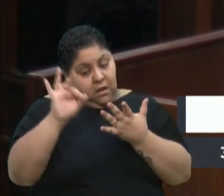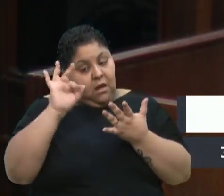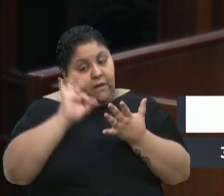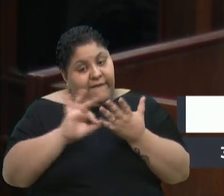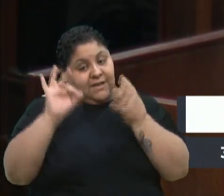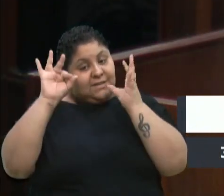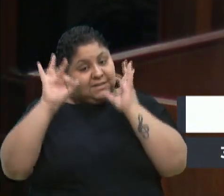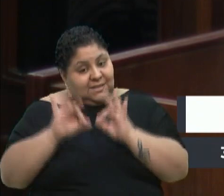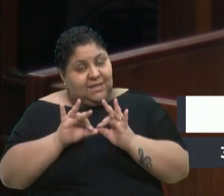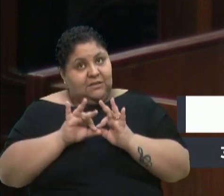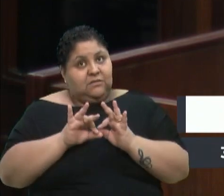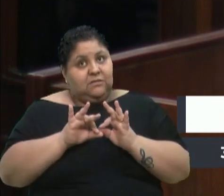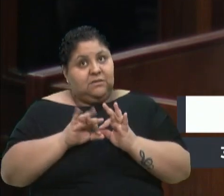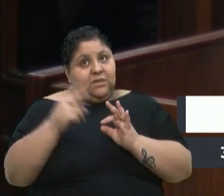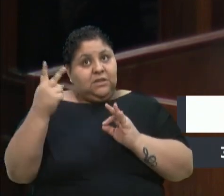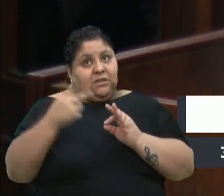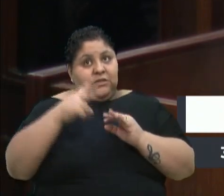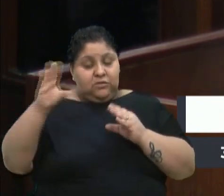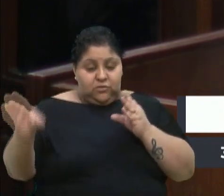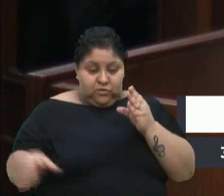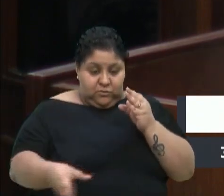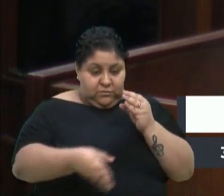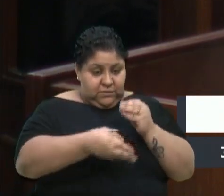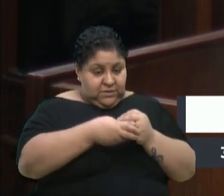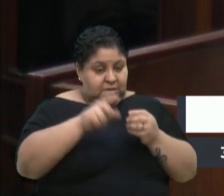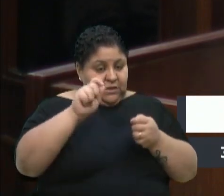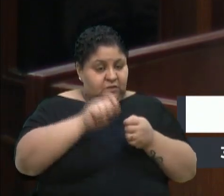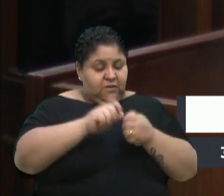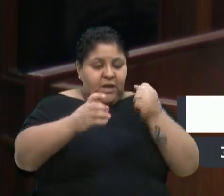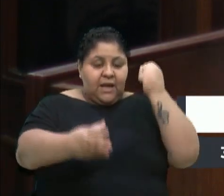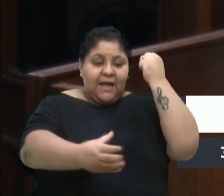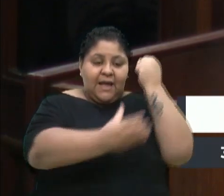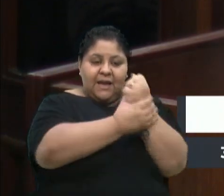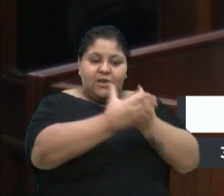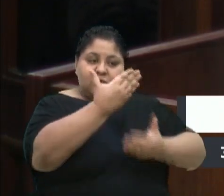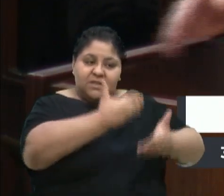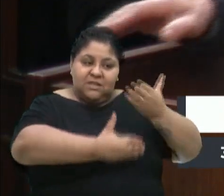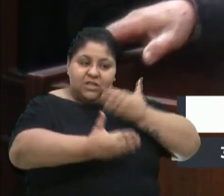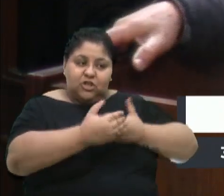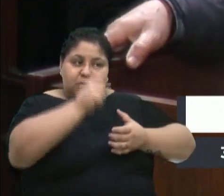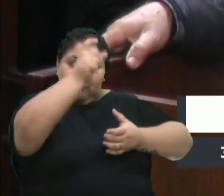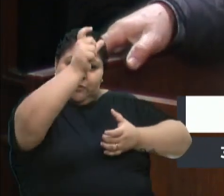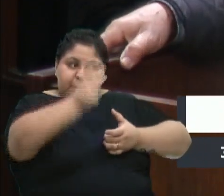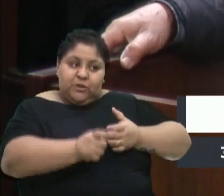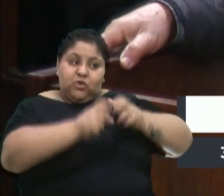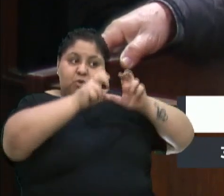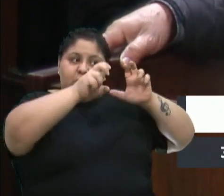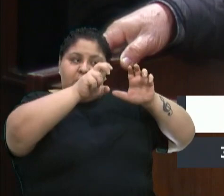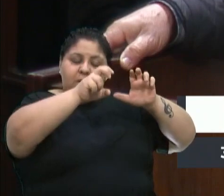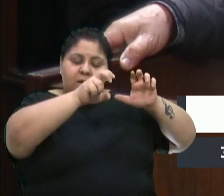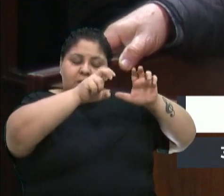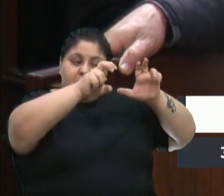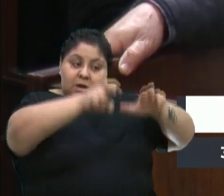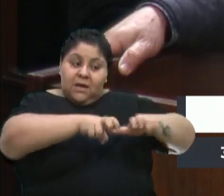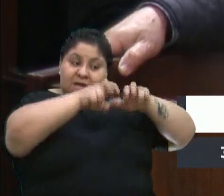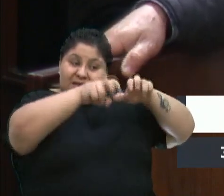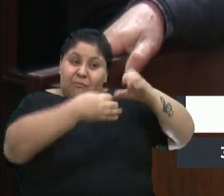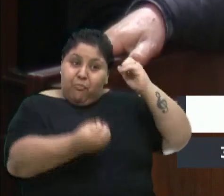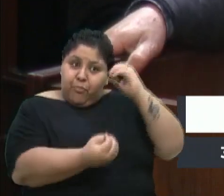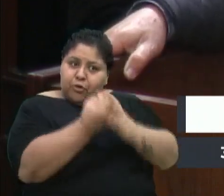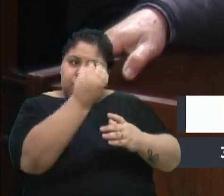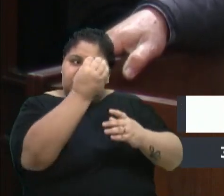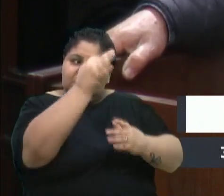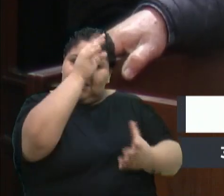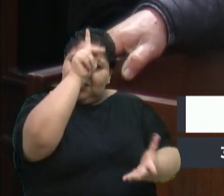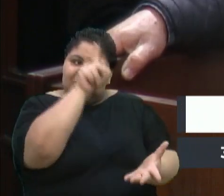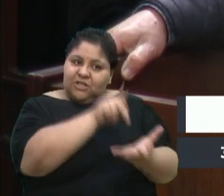fiz, garante o atendimento para aquele que quer produzir. Agora, quando aos 48 do segundo tempo, um projeto que